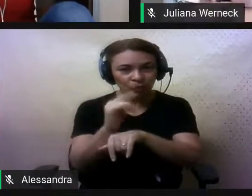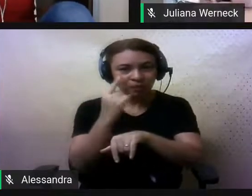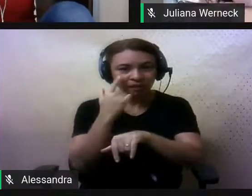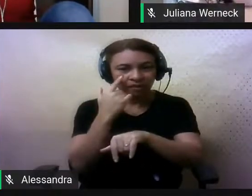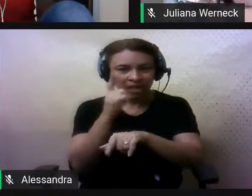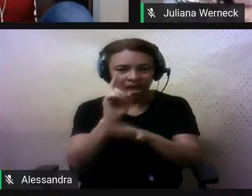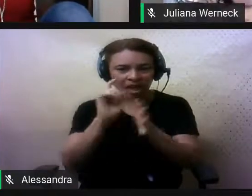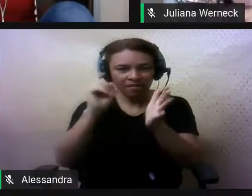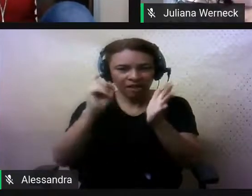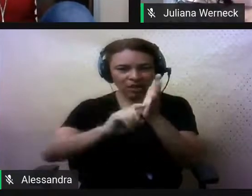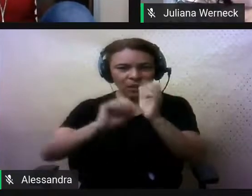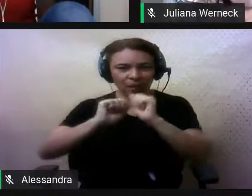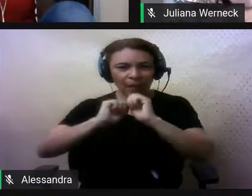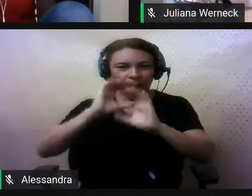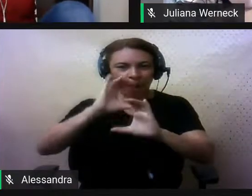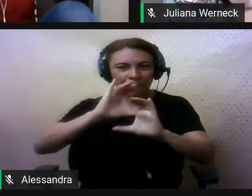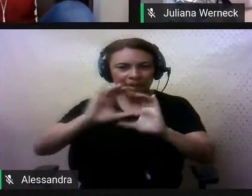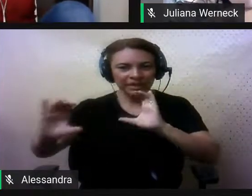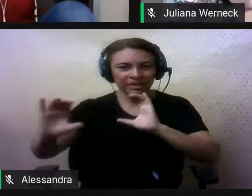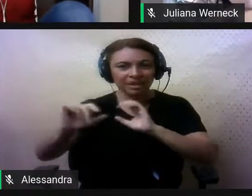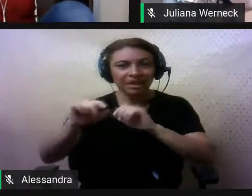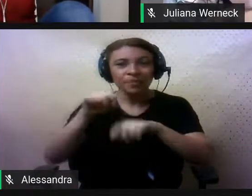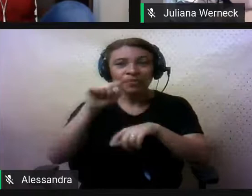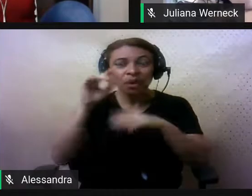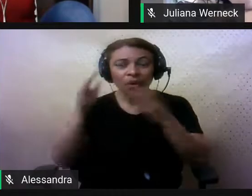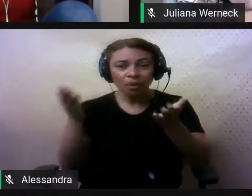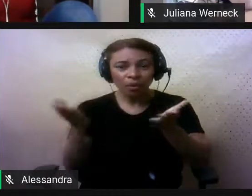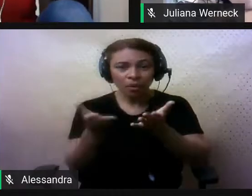compartilhar aqui com vocês. Hoje,